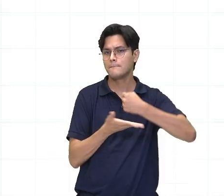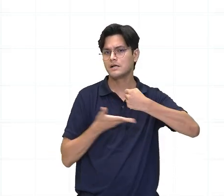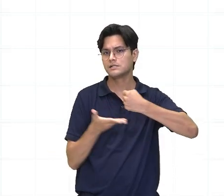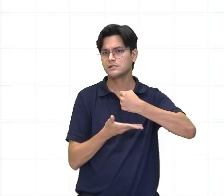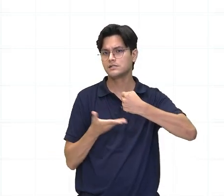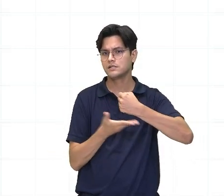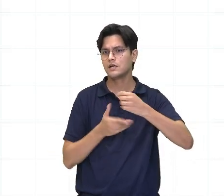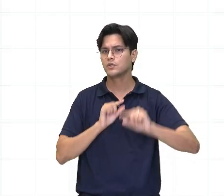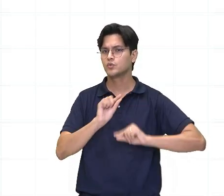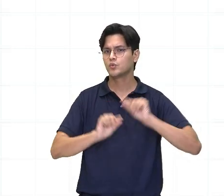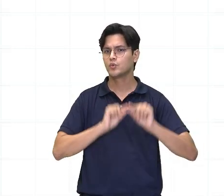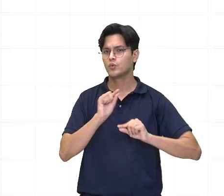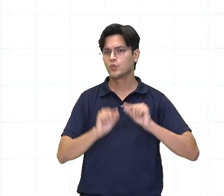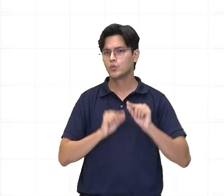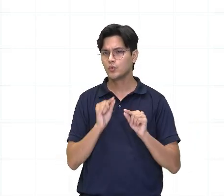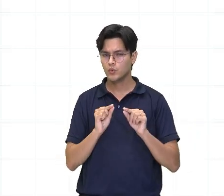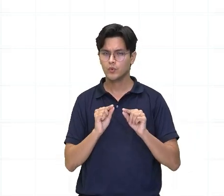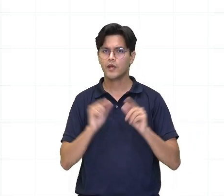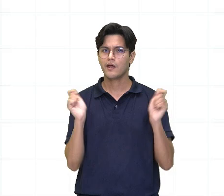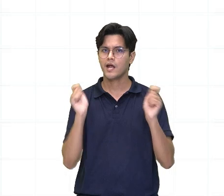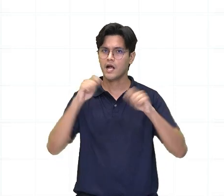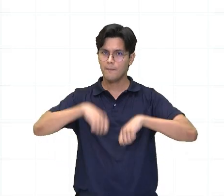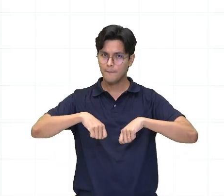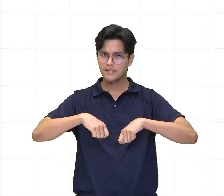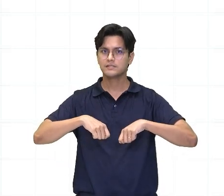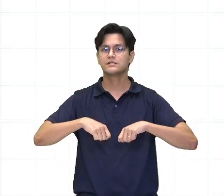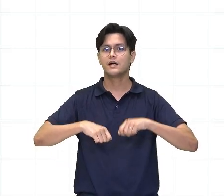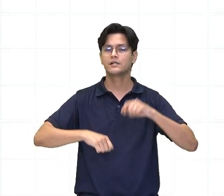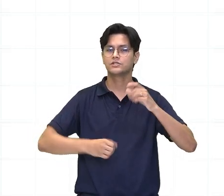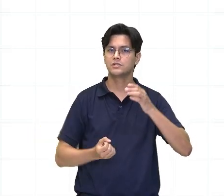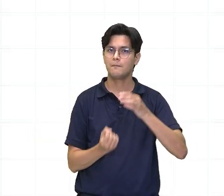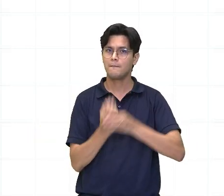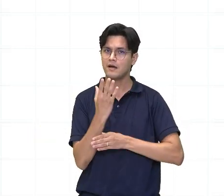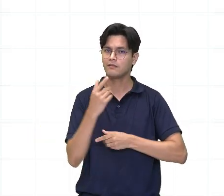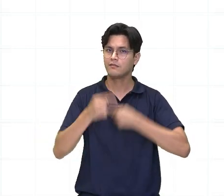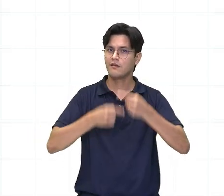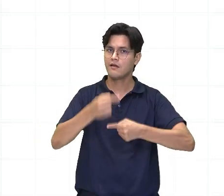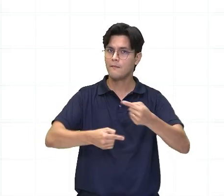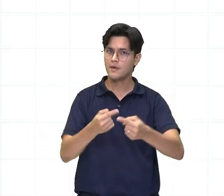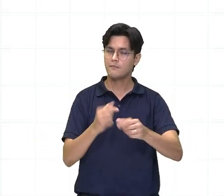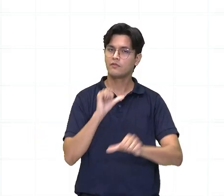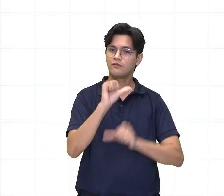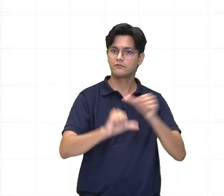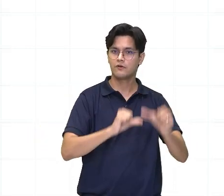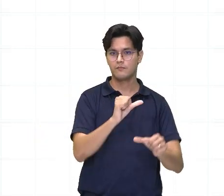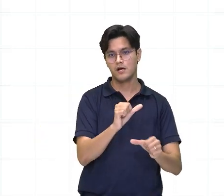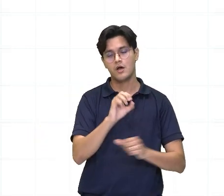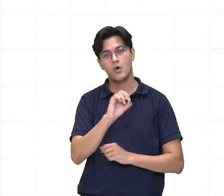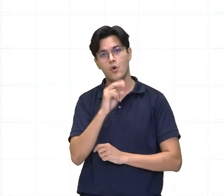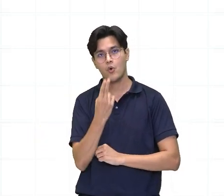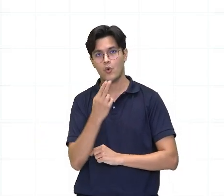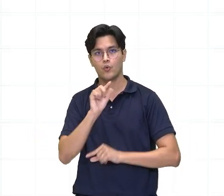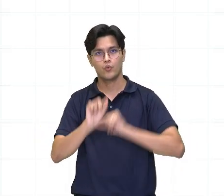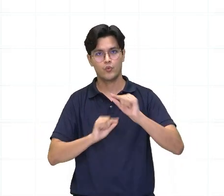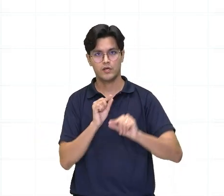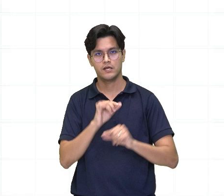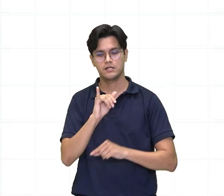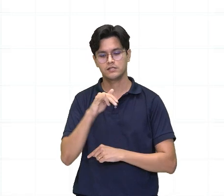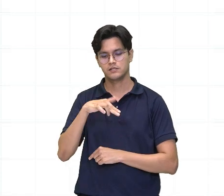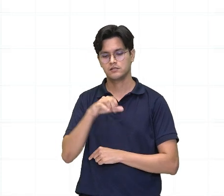na transformação dessas diversas matérias-primas, certo? Ou